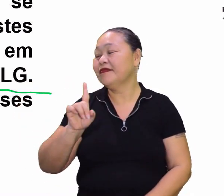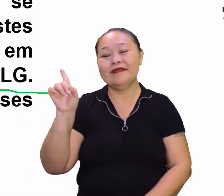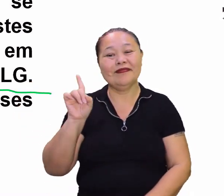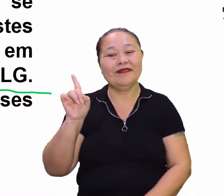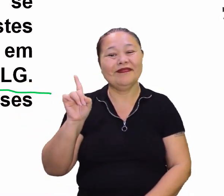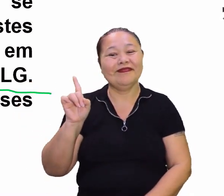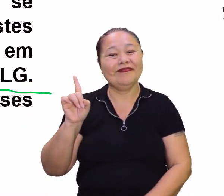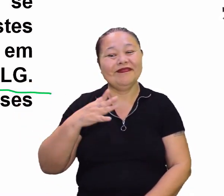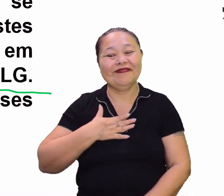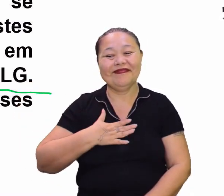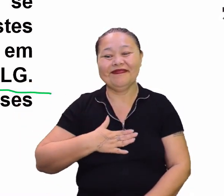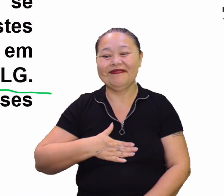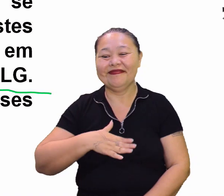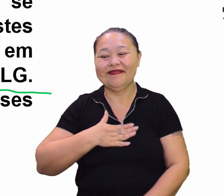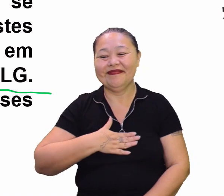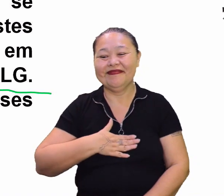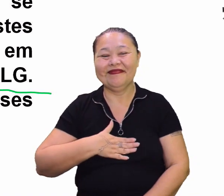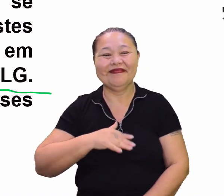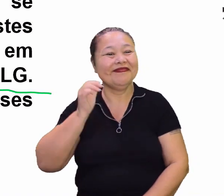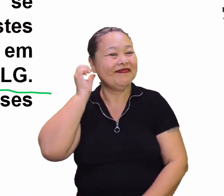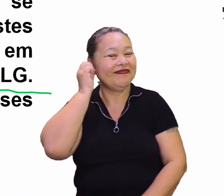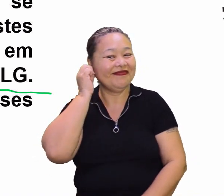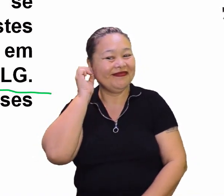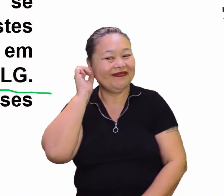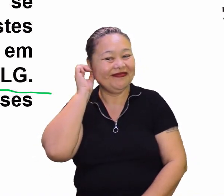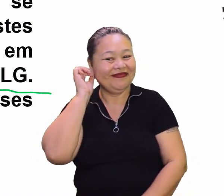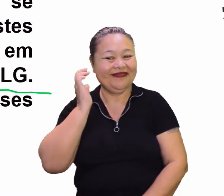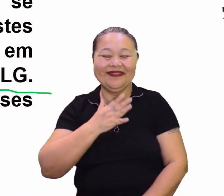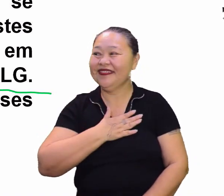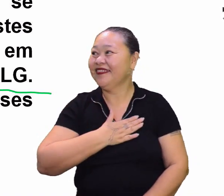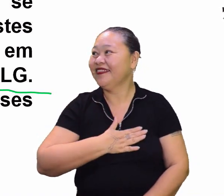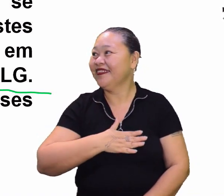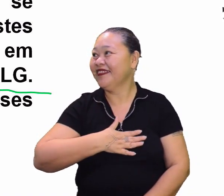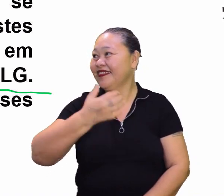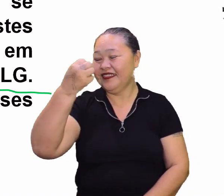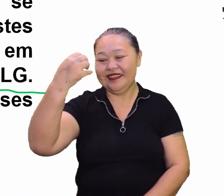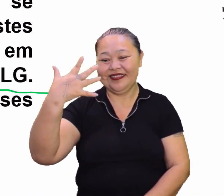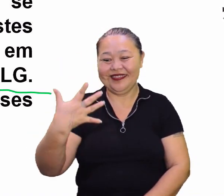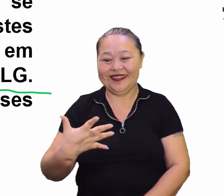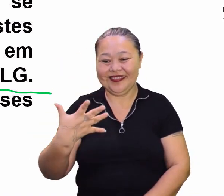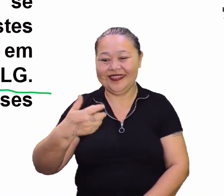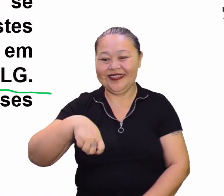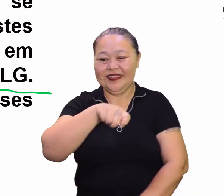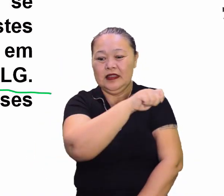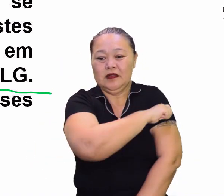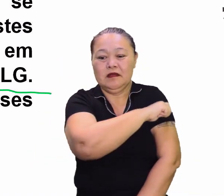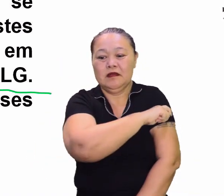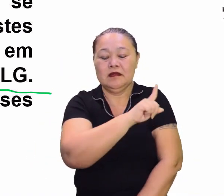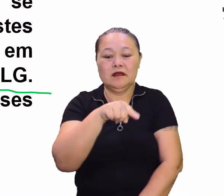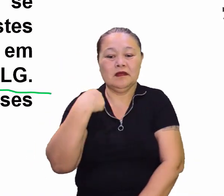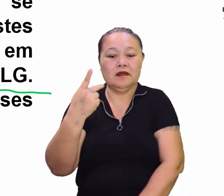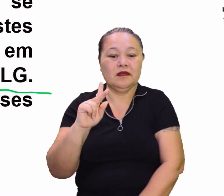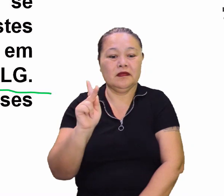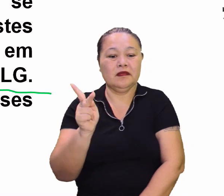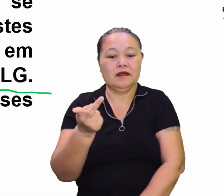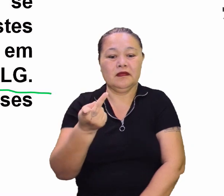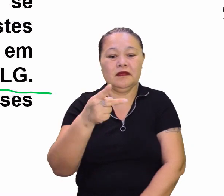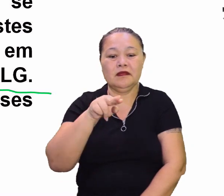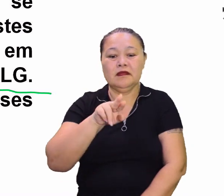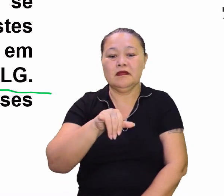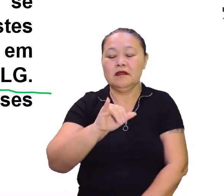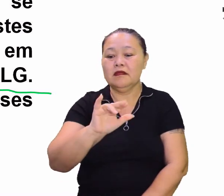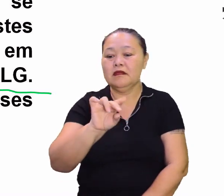aí? Tranquila. Tranquilo? Tranquila. Tu explicou para os alunos de onde veio a Hyundai,